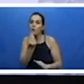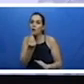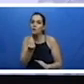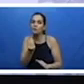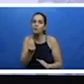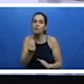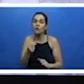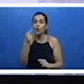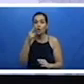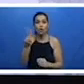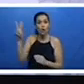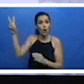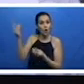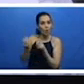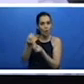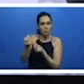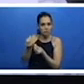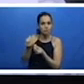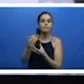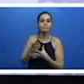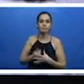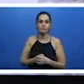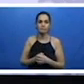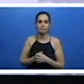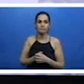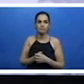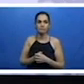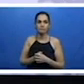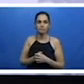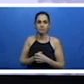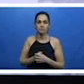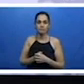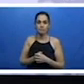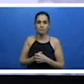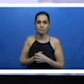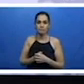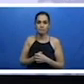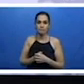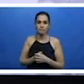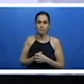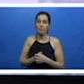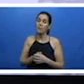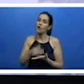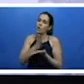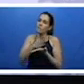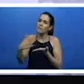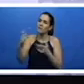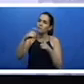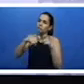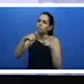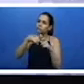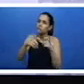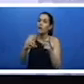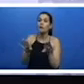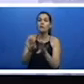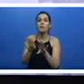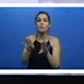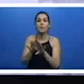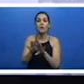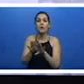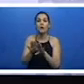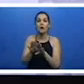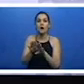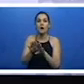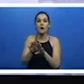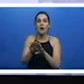conforme estamos observando nessa figura 1. Acontece o acasalamento e fecundação externa. Fecundação